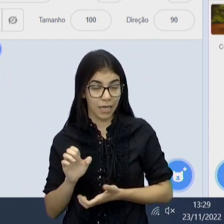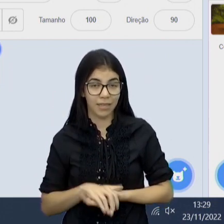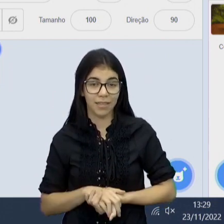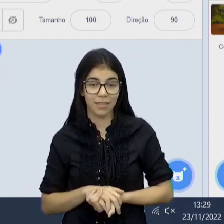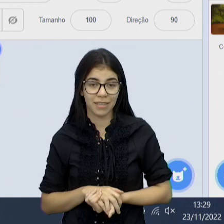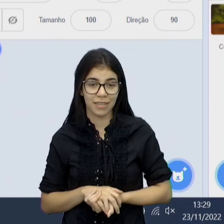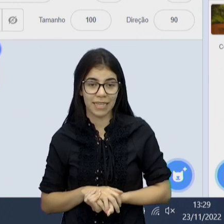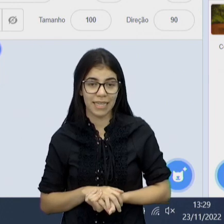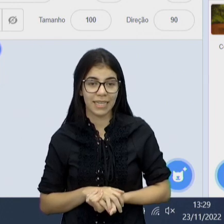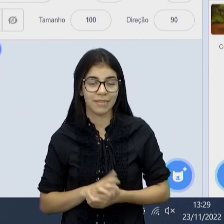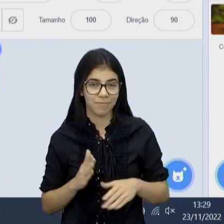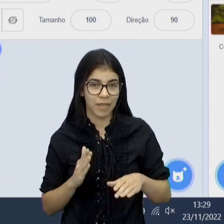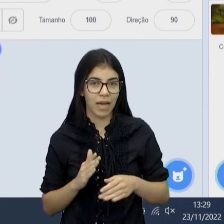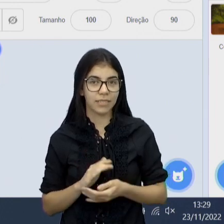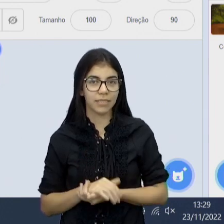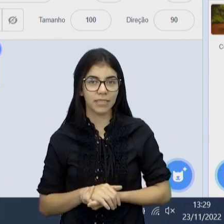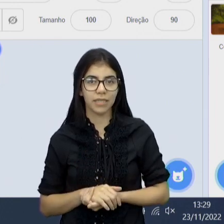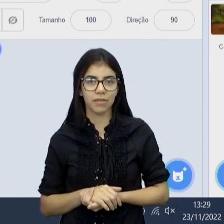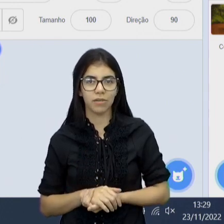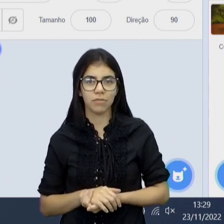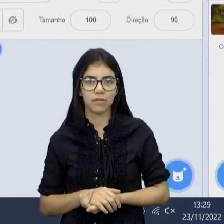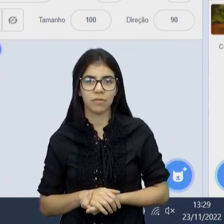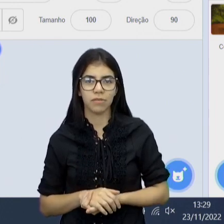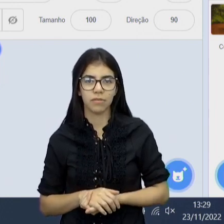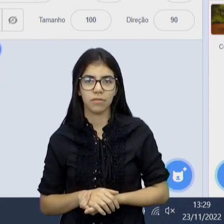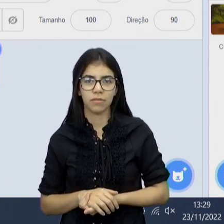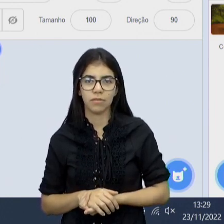Acertei, vírgula, né?